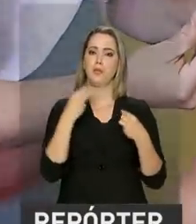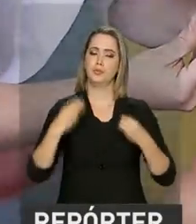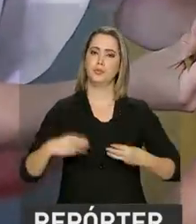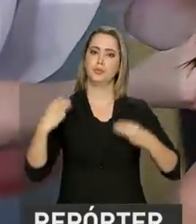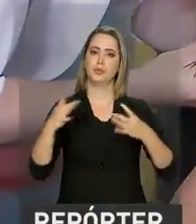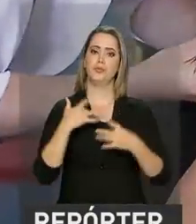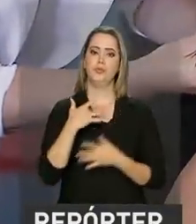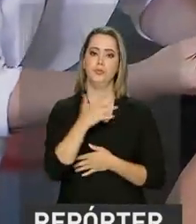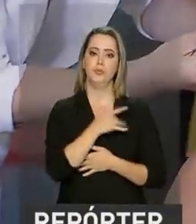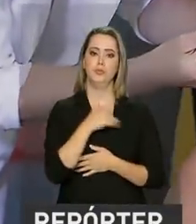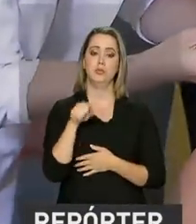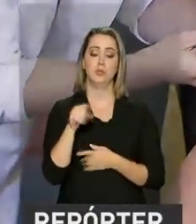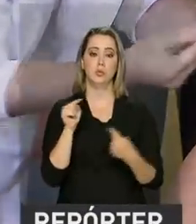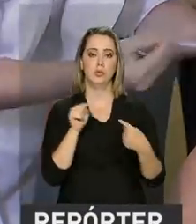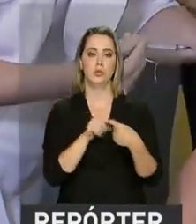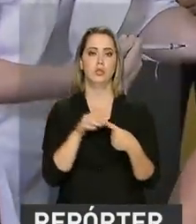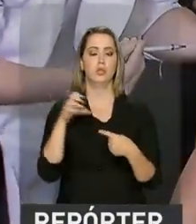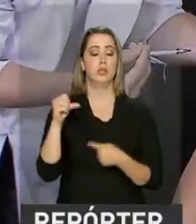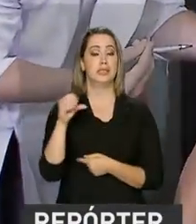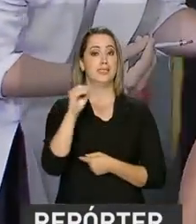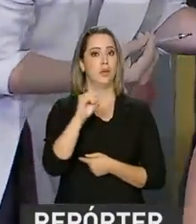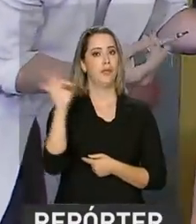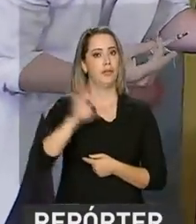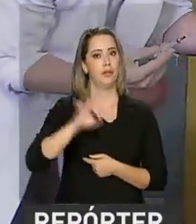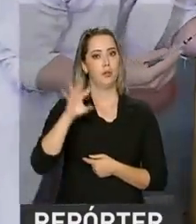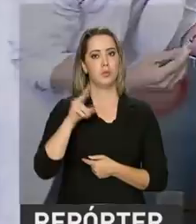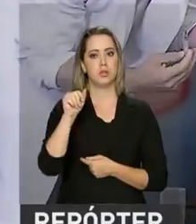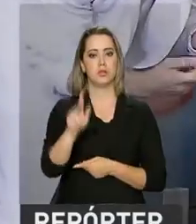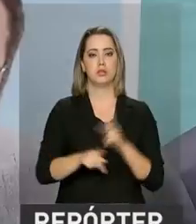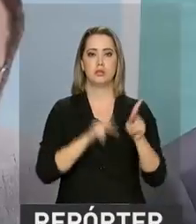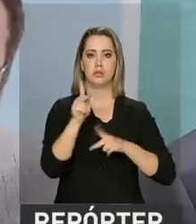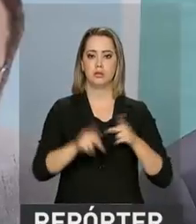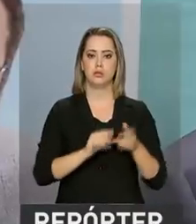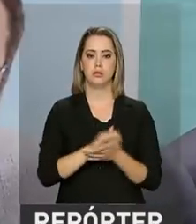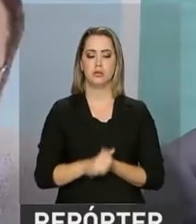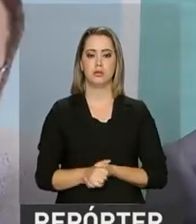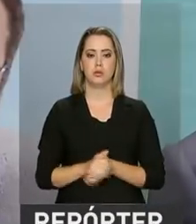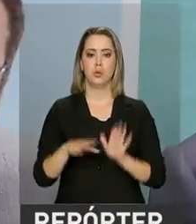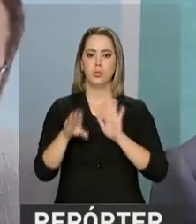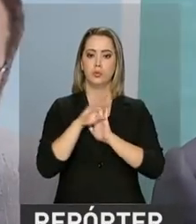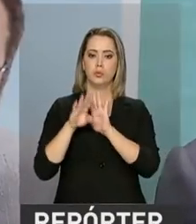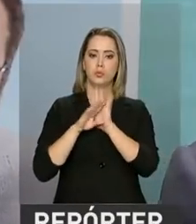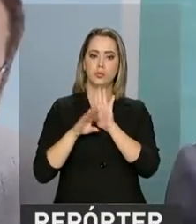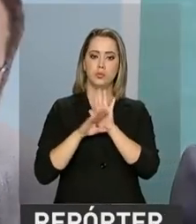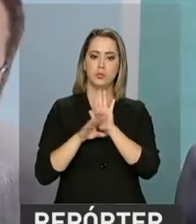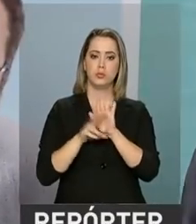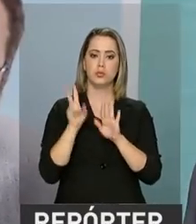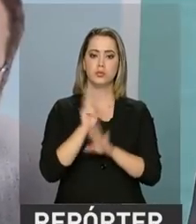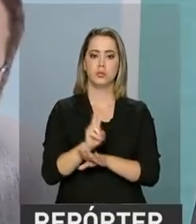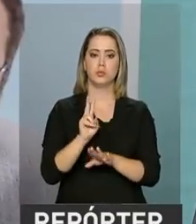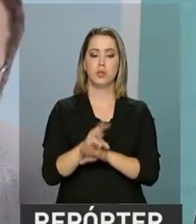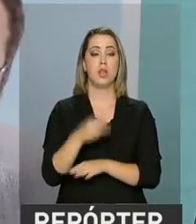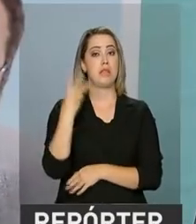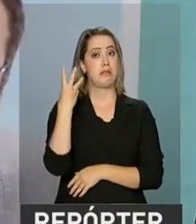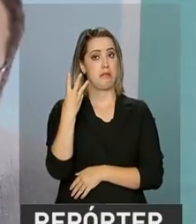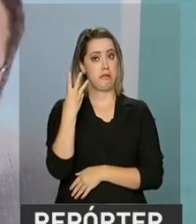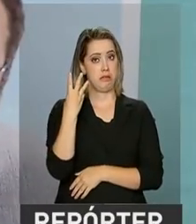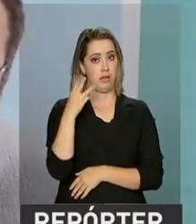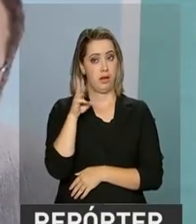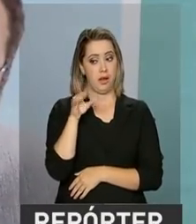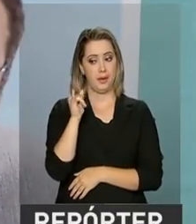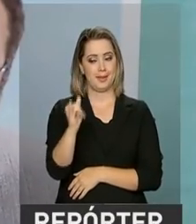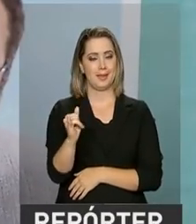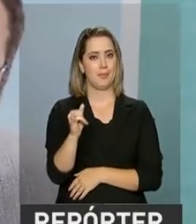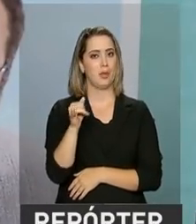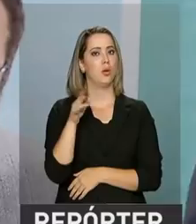da Saúde é atingir 90% desta população. O Programa Nacional de Imunização são 3 bilhões e 900